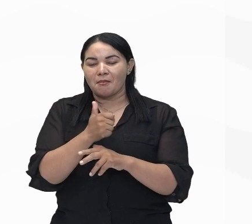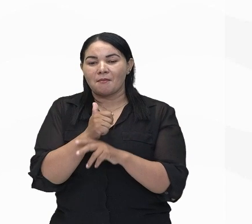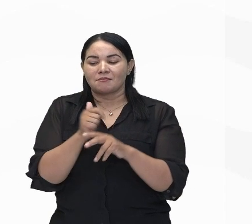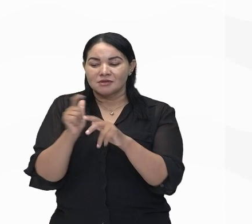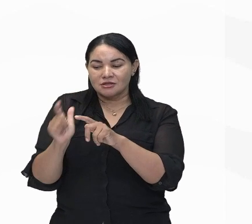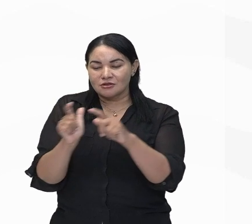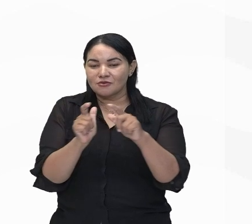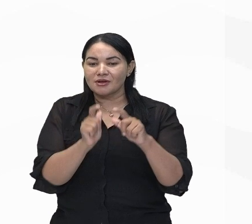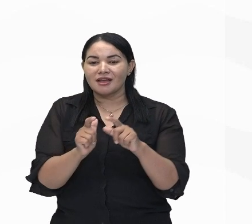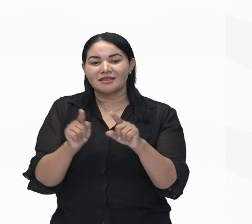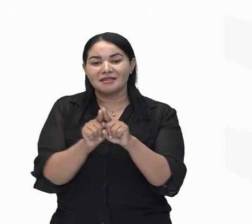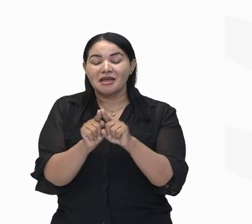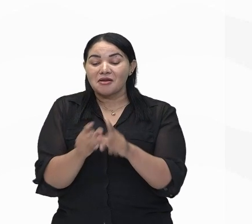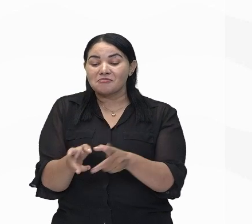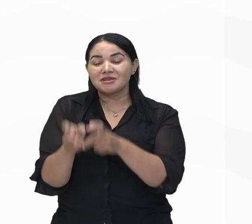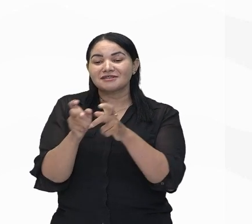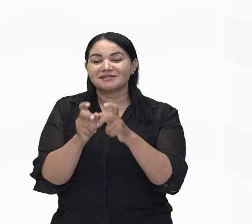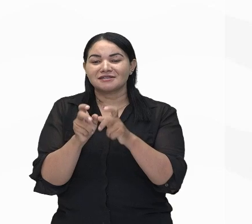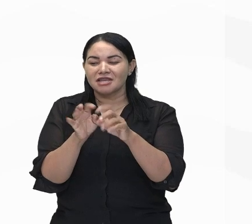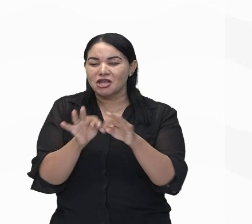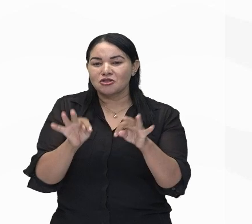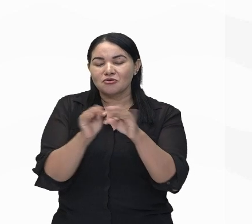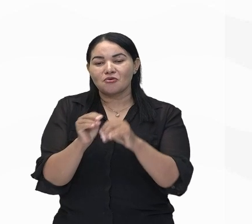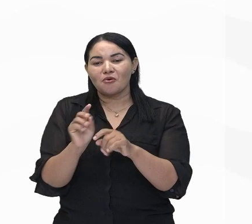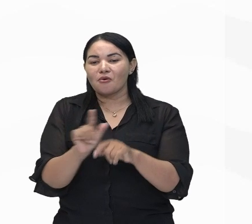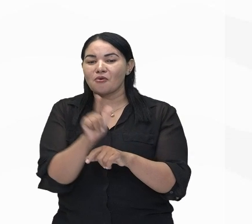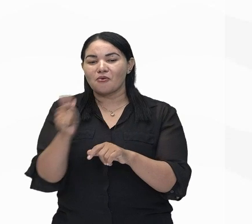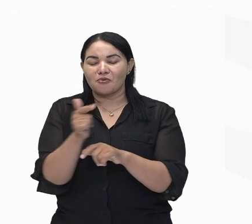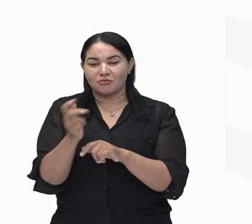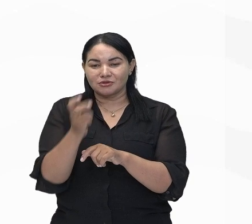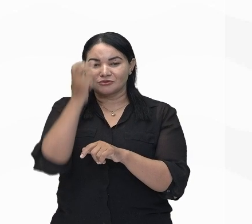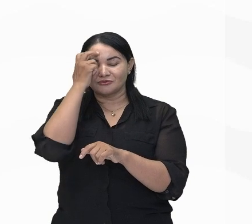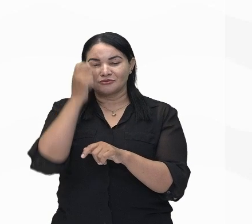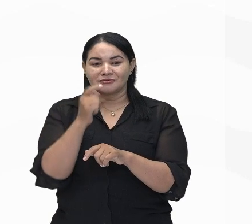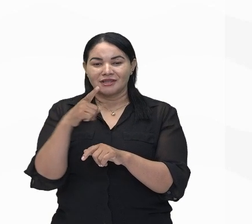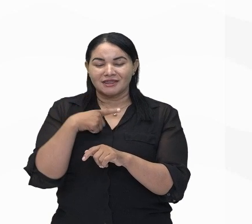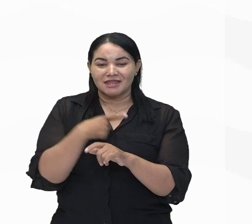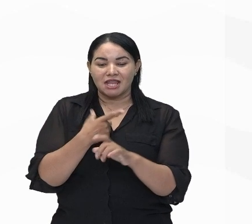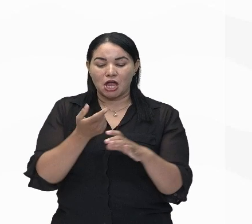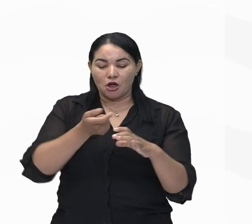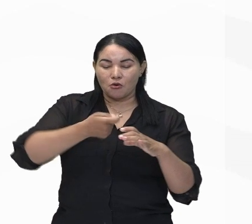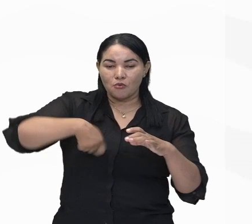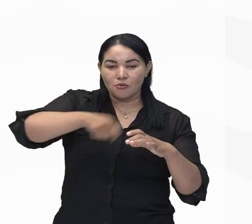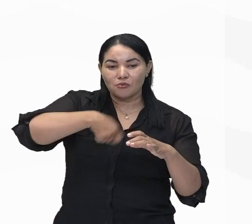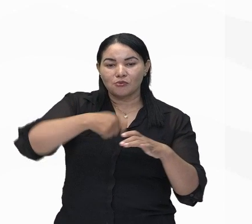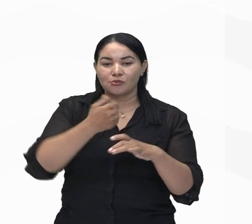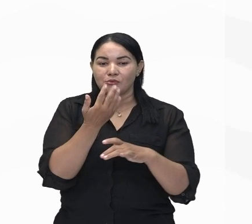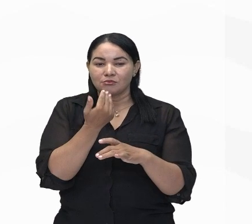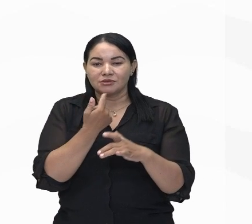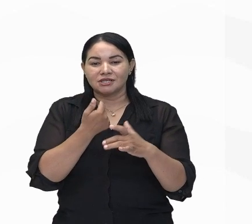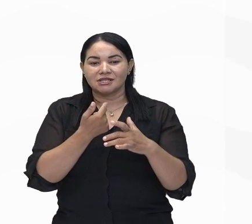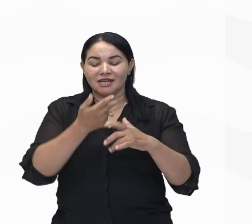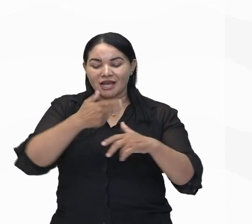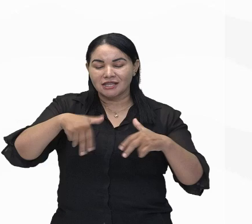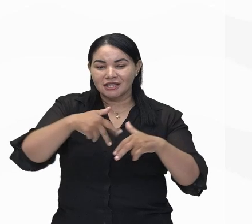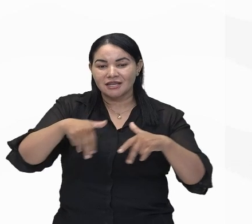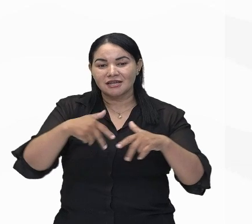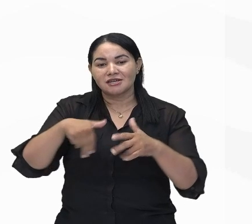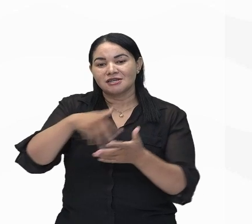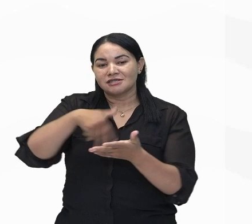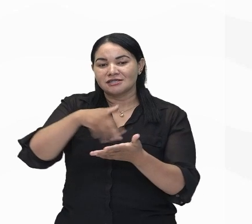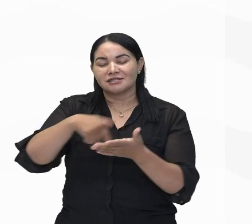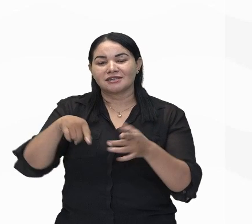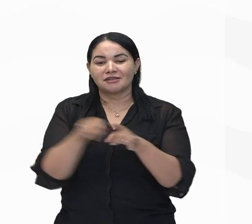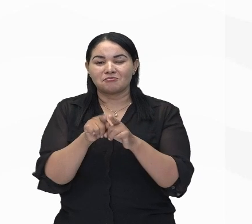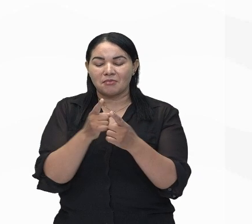Você percebe, né, que como é belo outros lugares, que tem também suas culinárias, que tem sua dança, sua música,